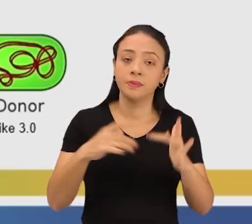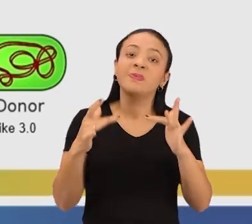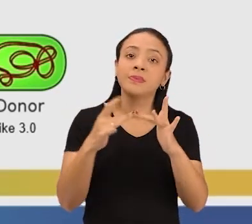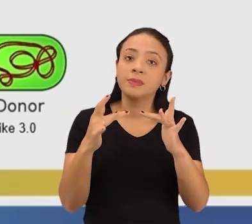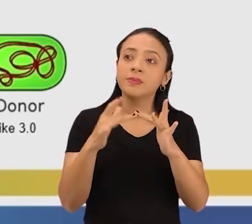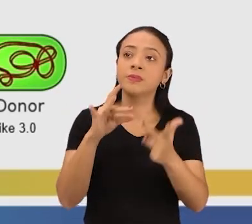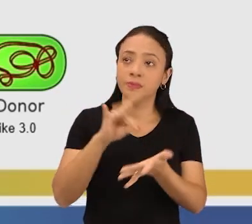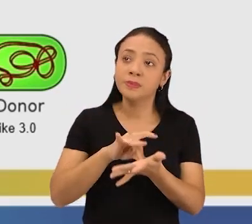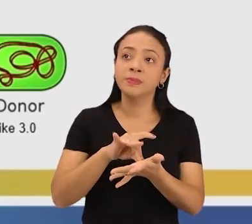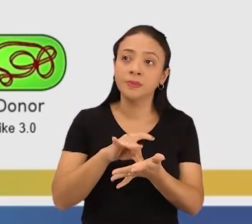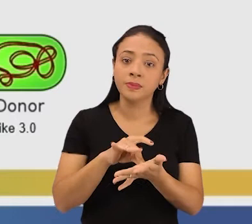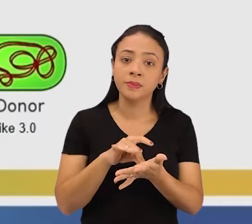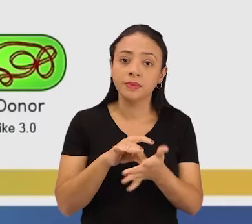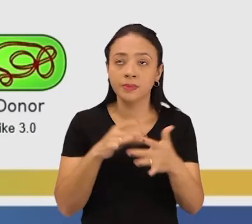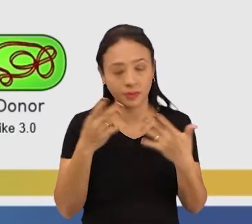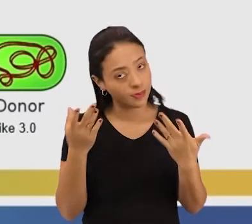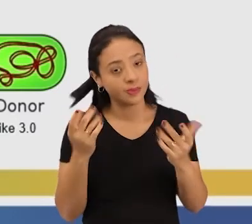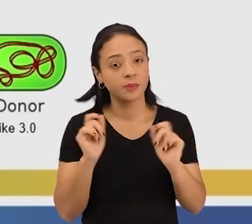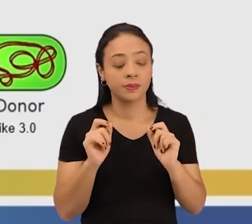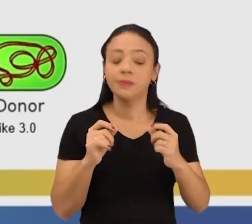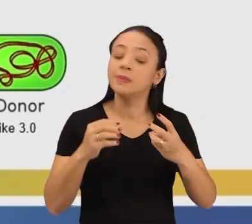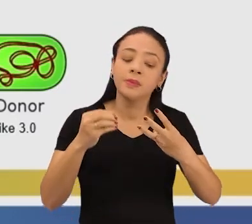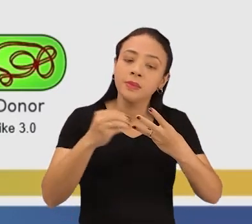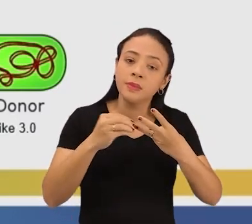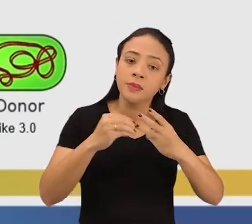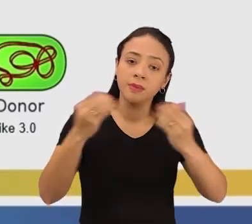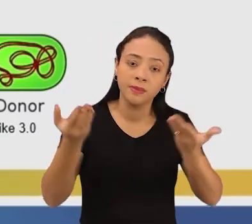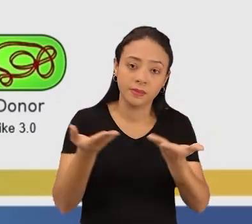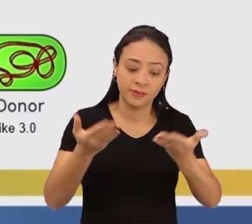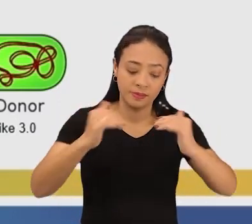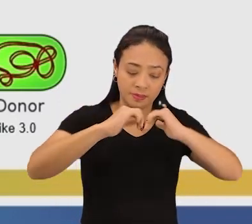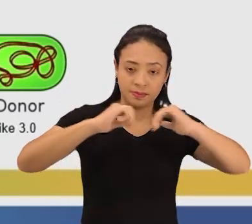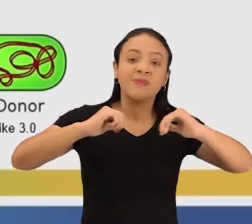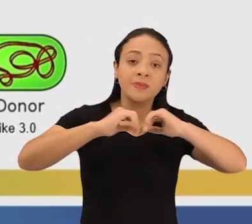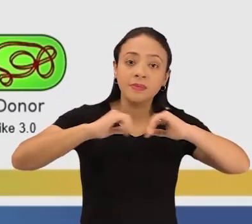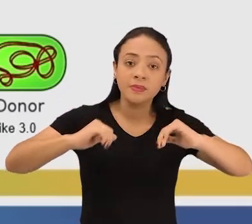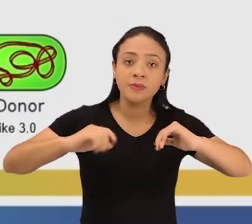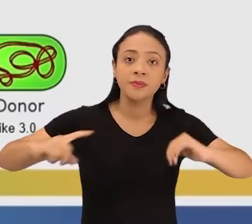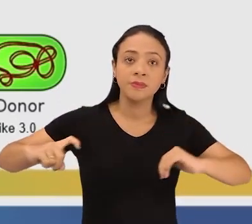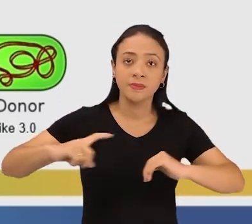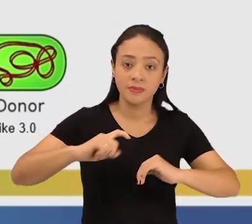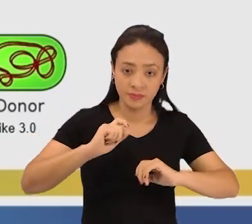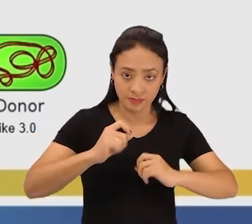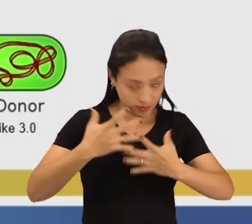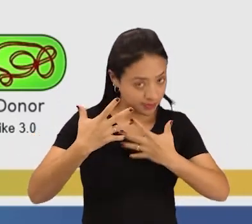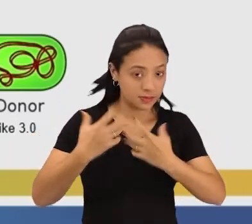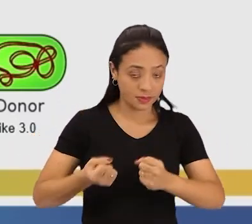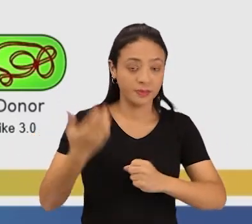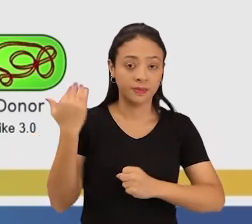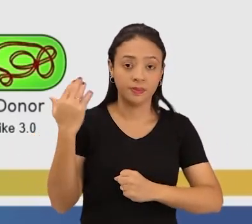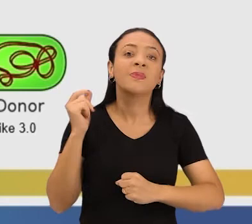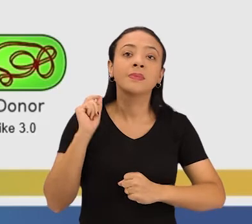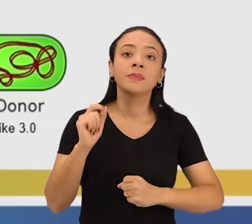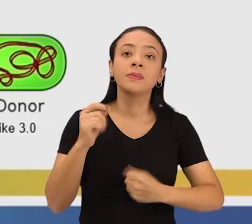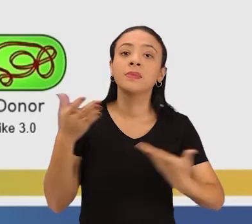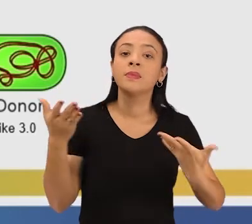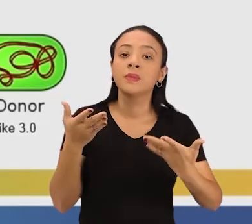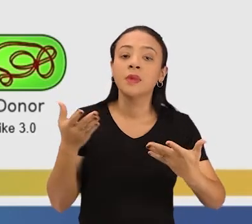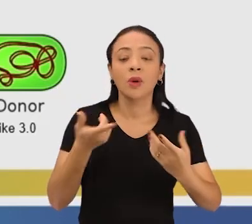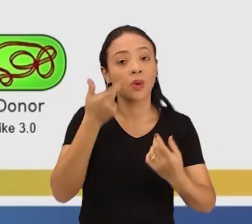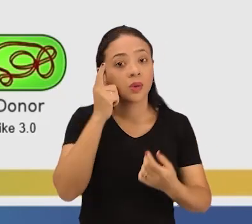contato ocorrido, as células elas vão se separar e a bactéria que recebeu vai acabar